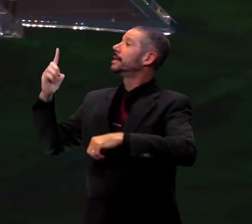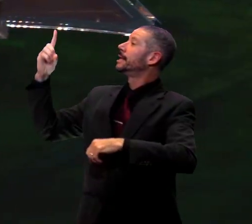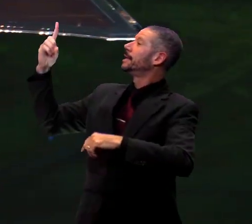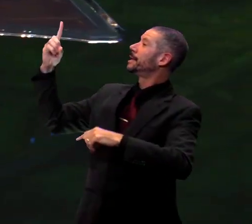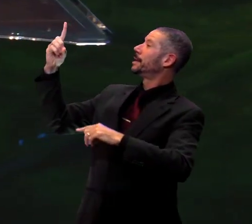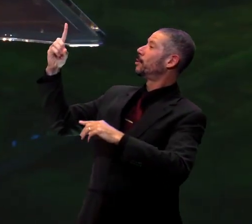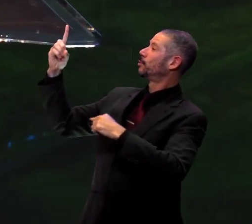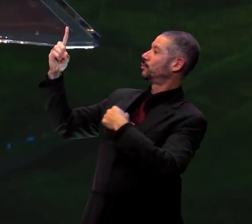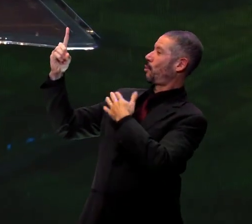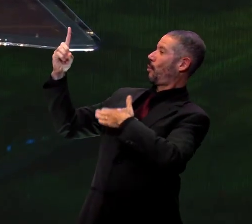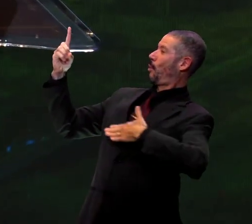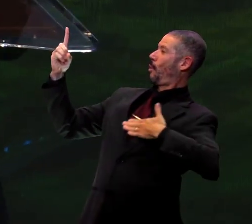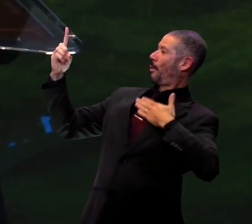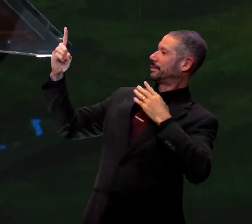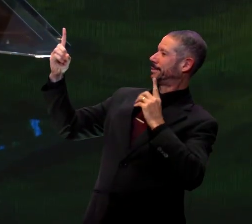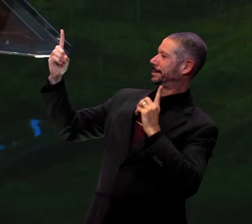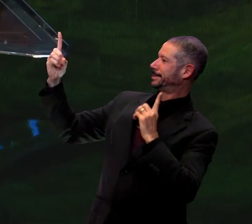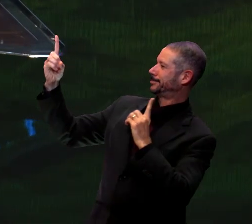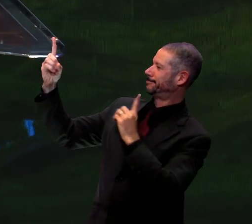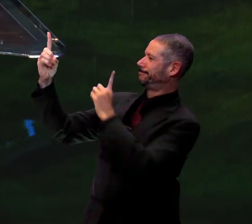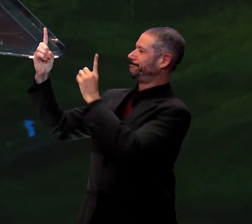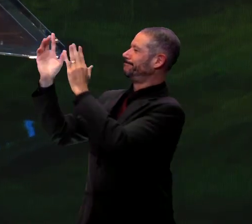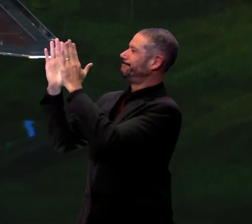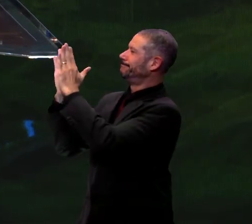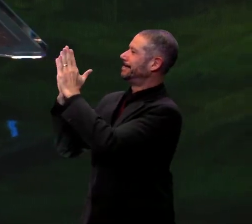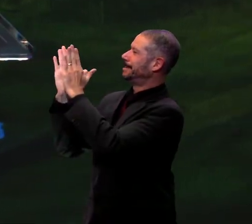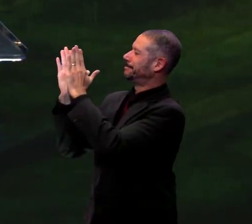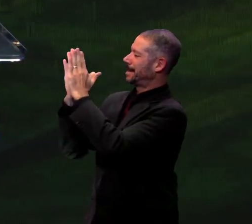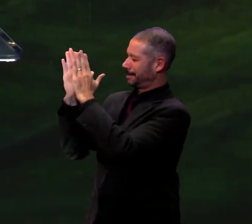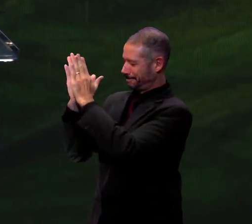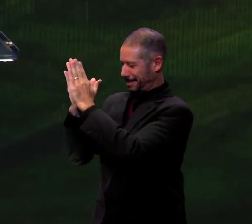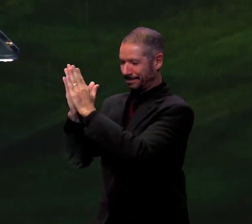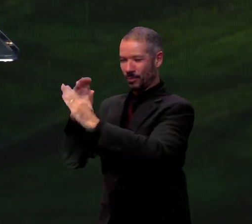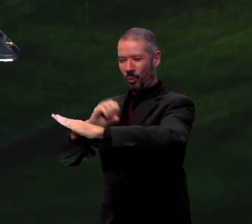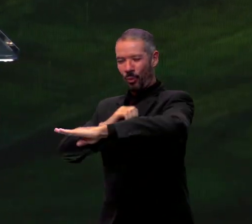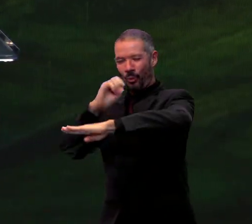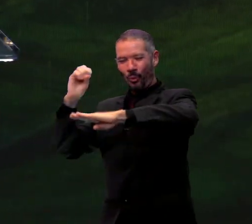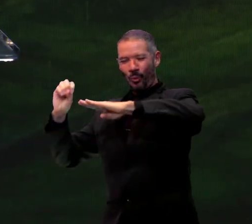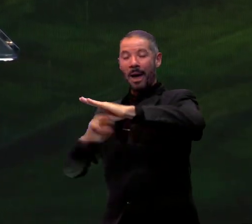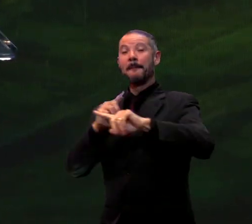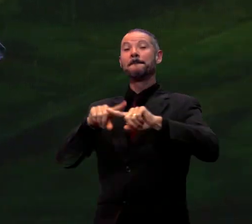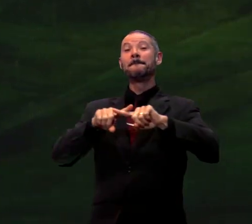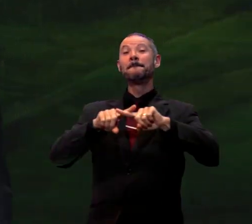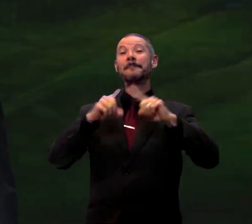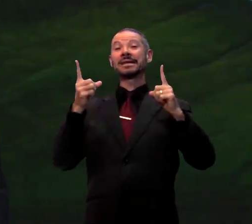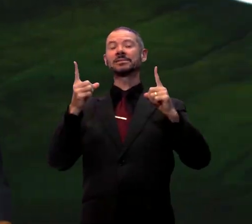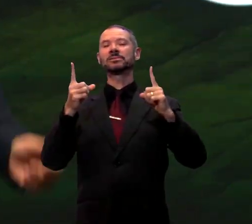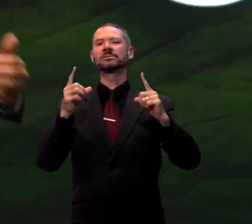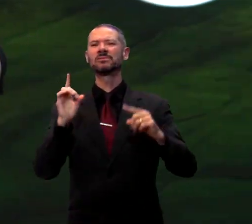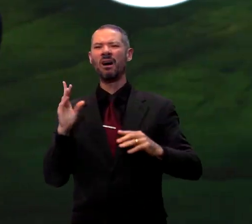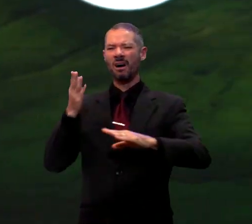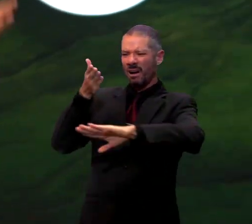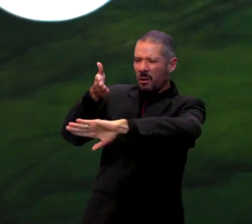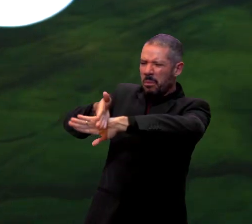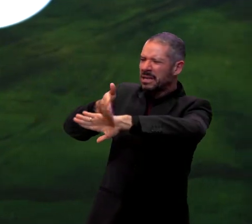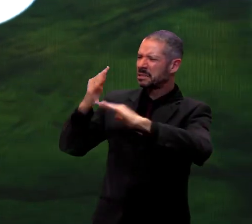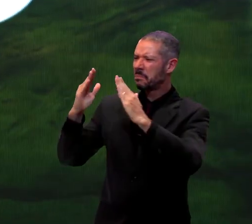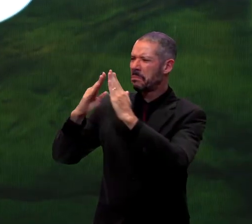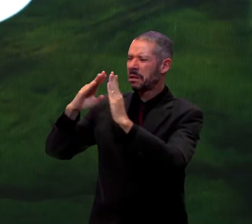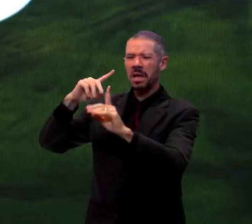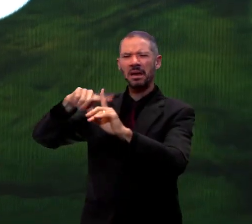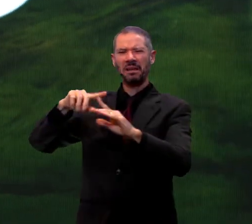quando nós o buscamos todos os dias. Mas não é só ouvir a igreja, ou